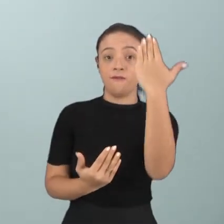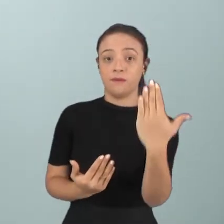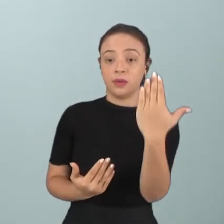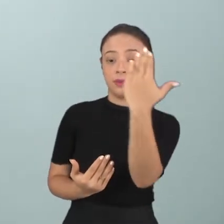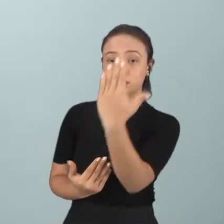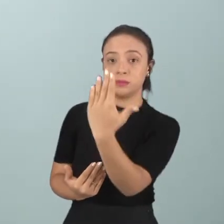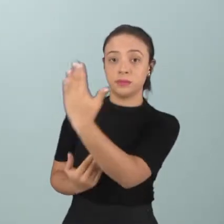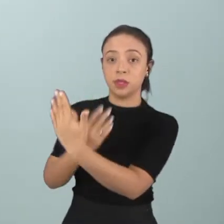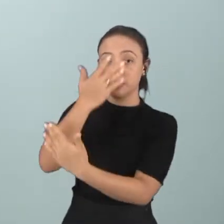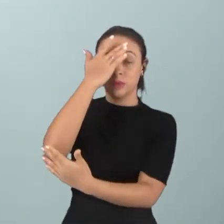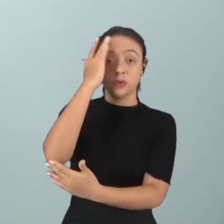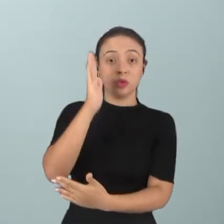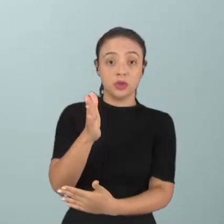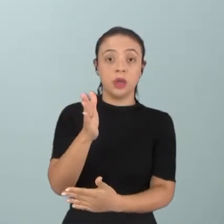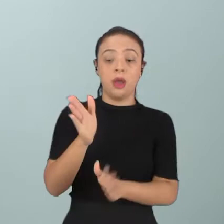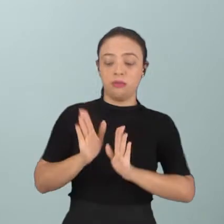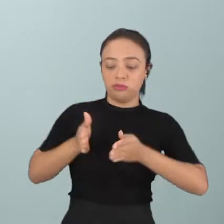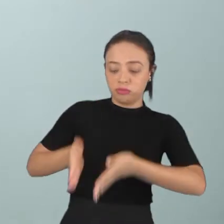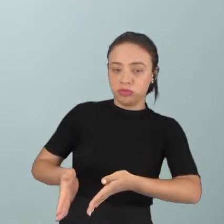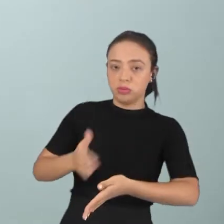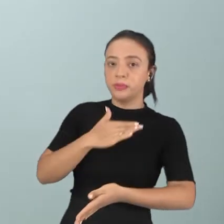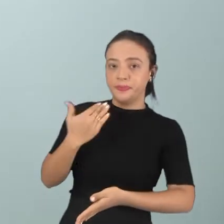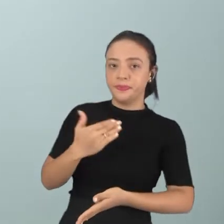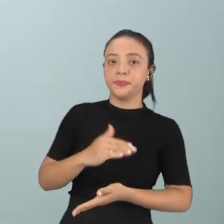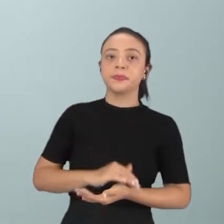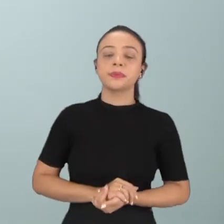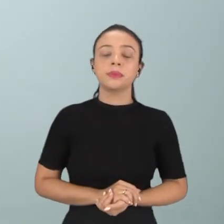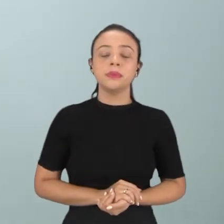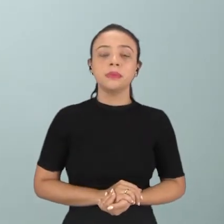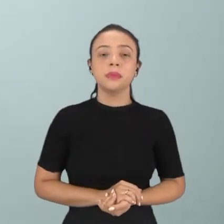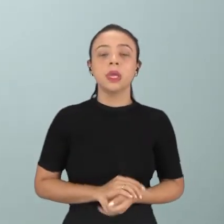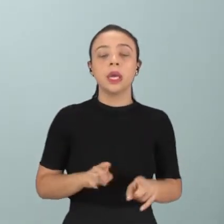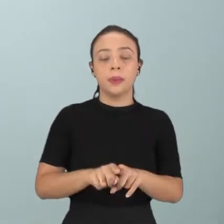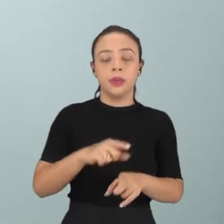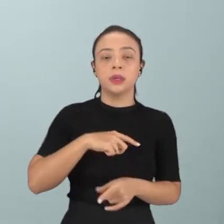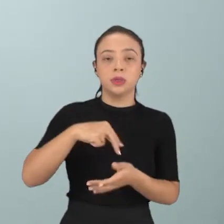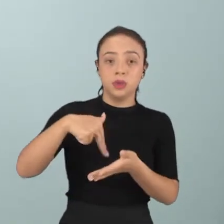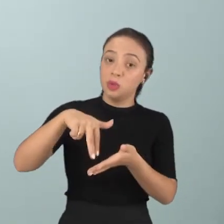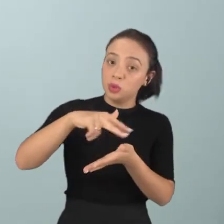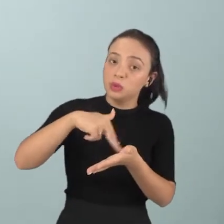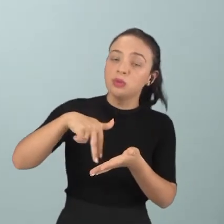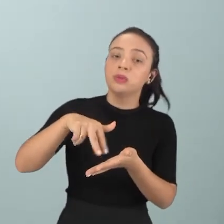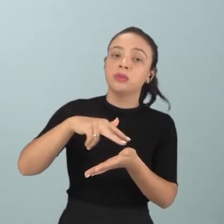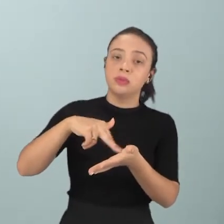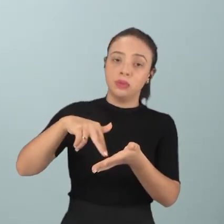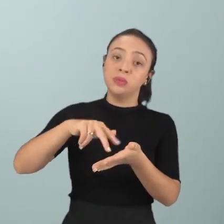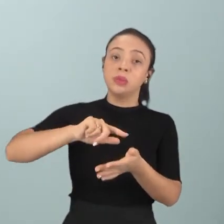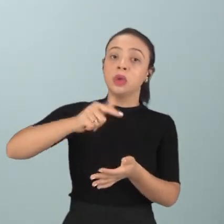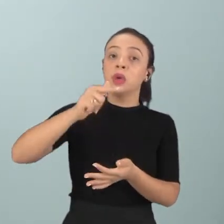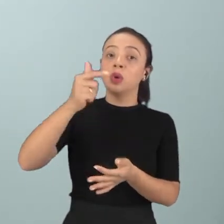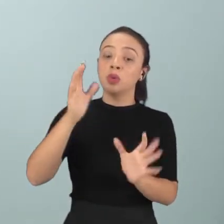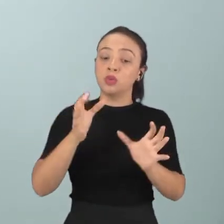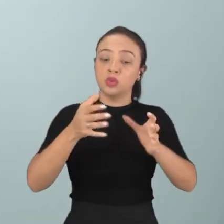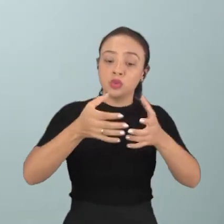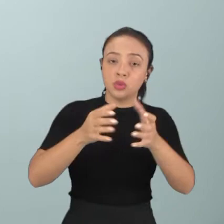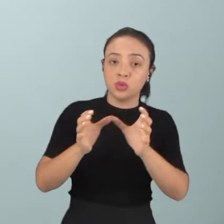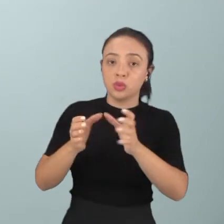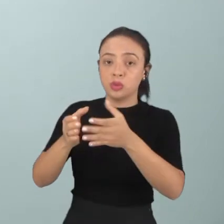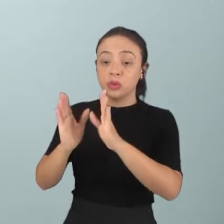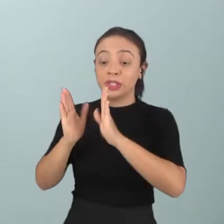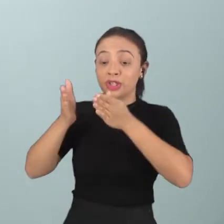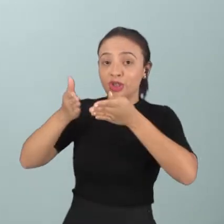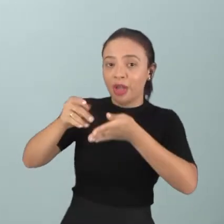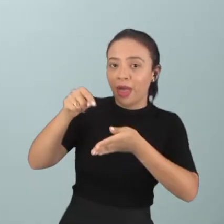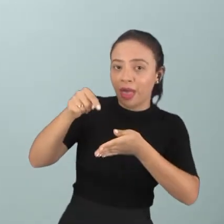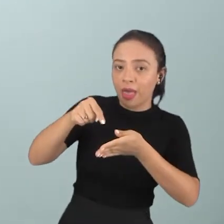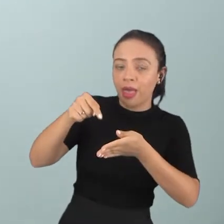entes queridos estão enterrados. Eles têm uma dança para poder, os outros grupos, que vêm até